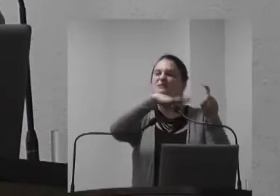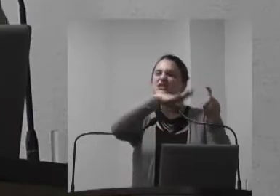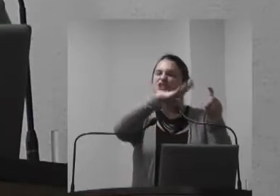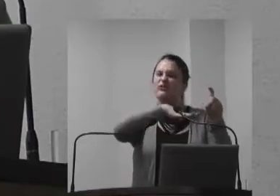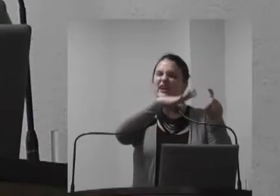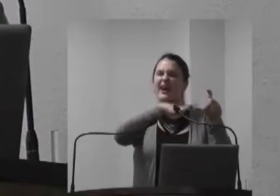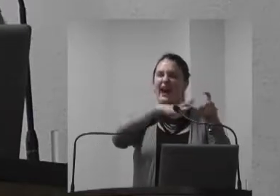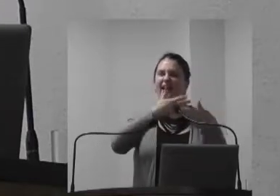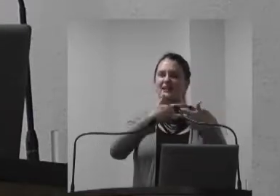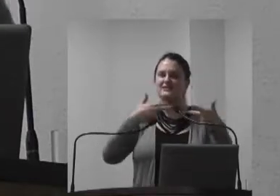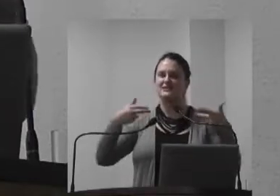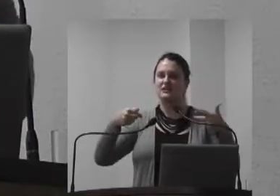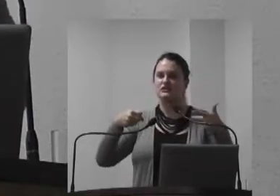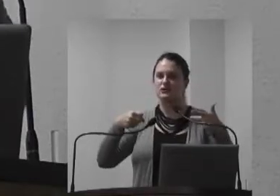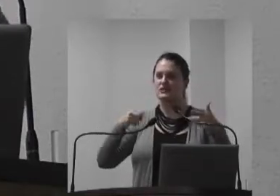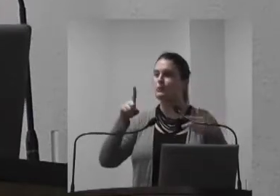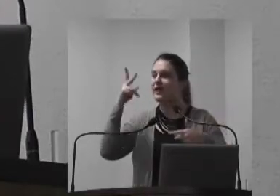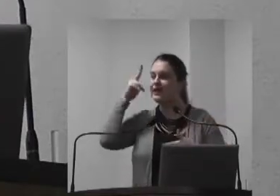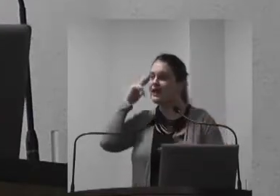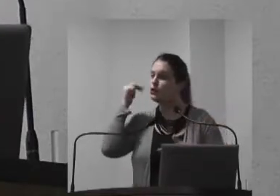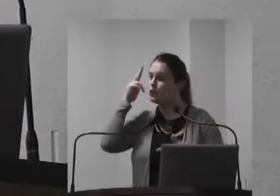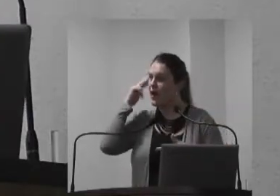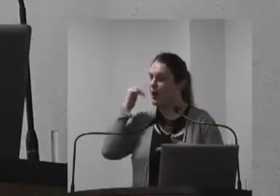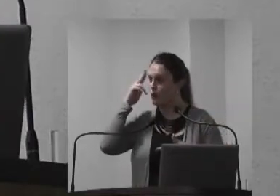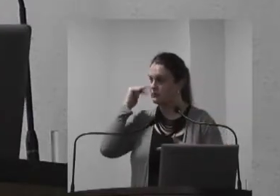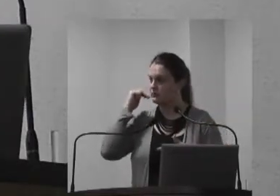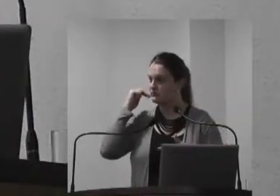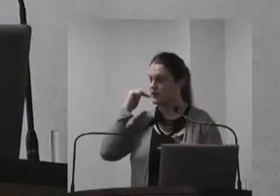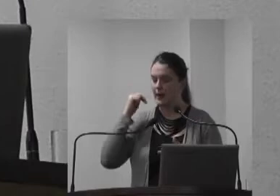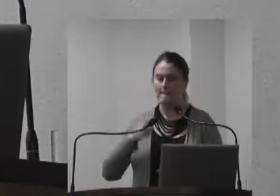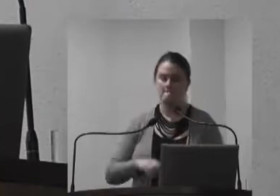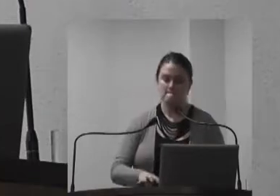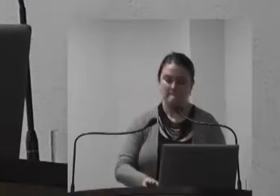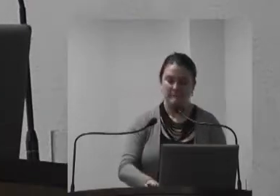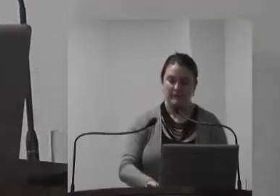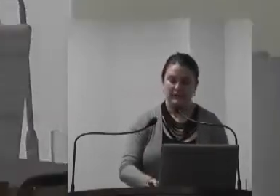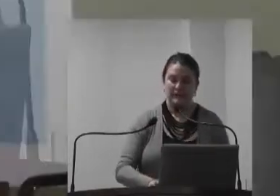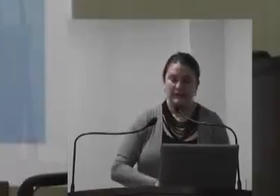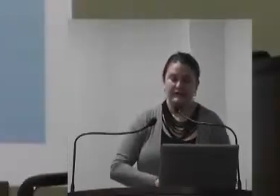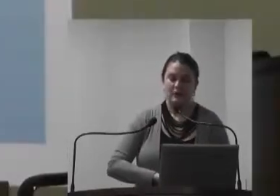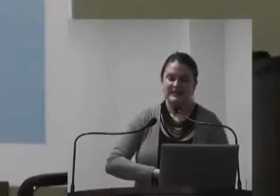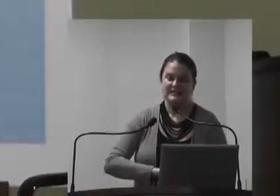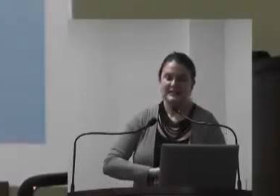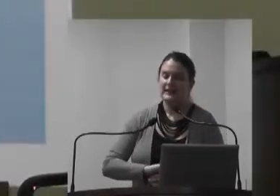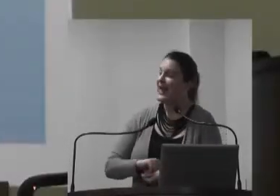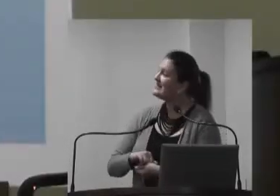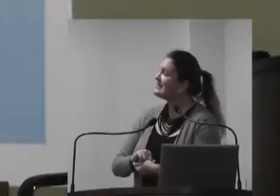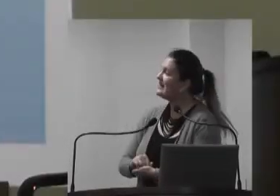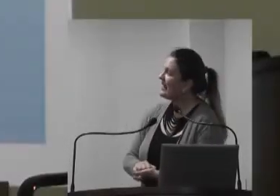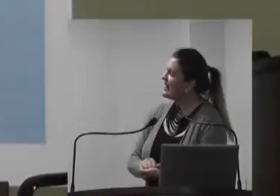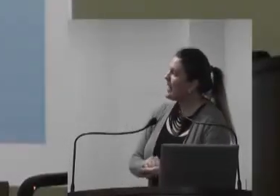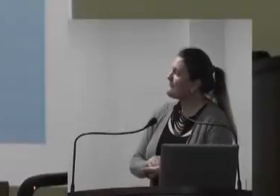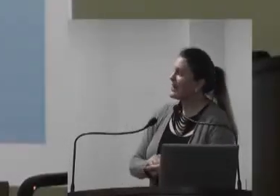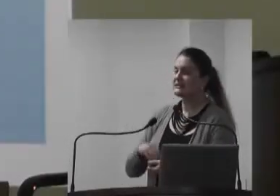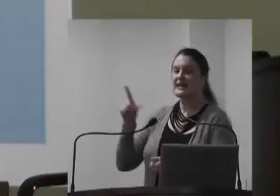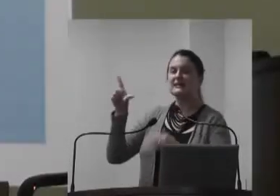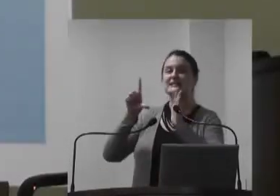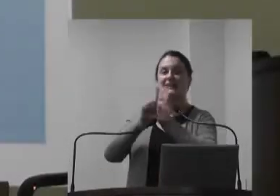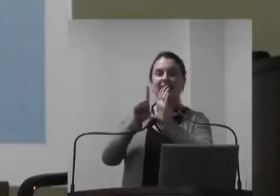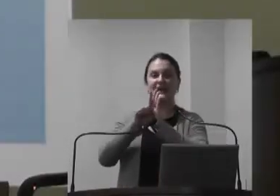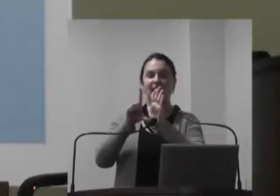para desmistificar essas questões, porque é natural, né? Então, assim, essa lei